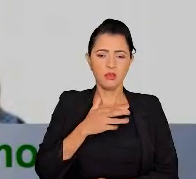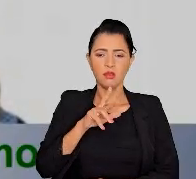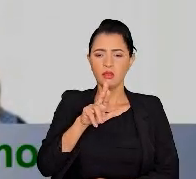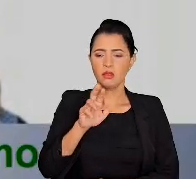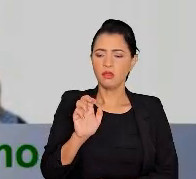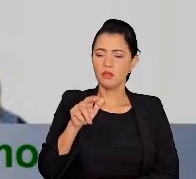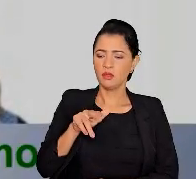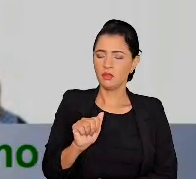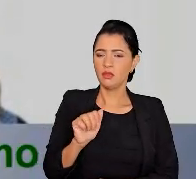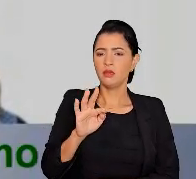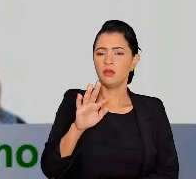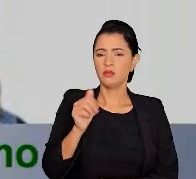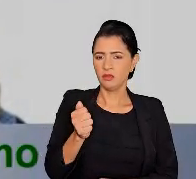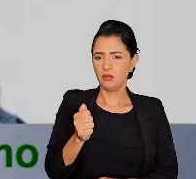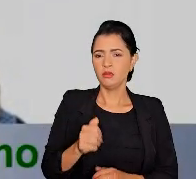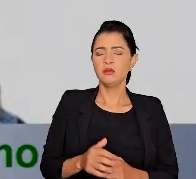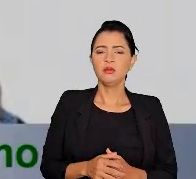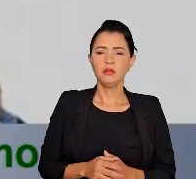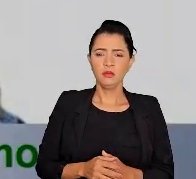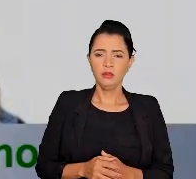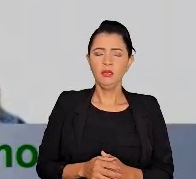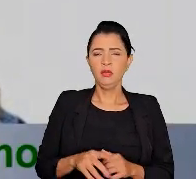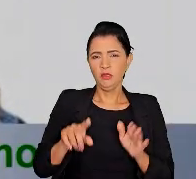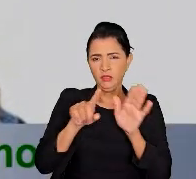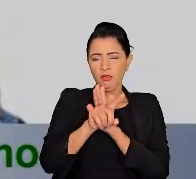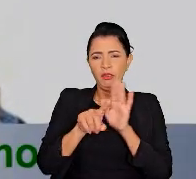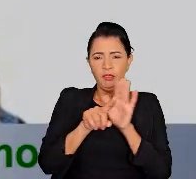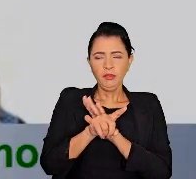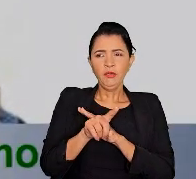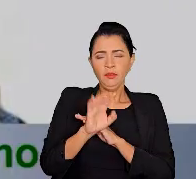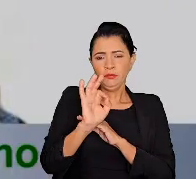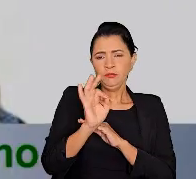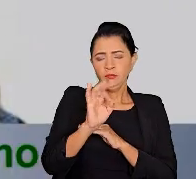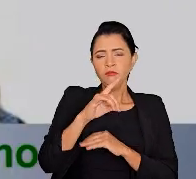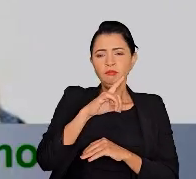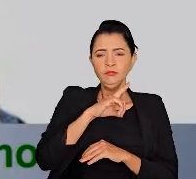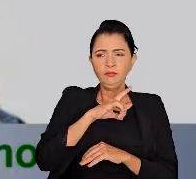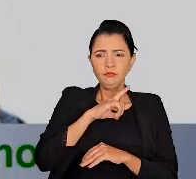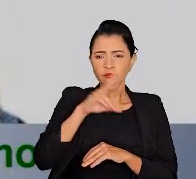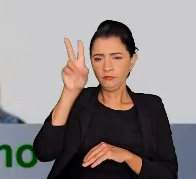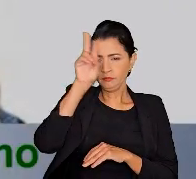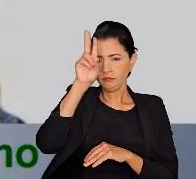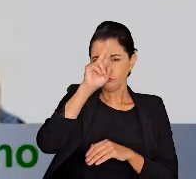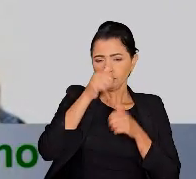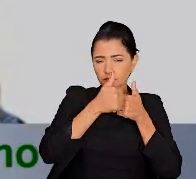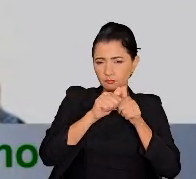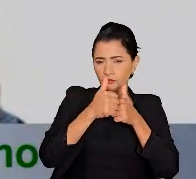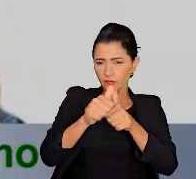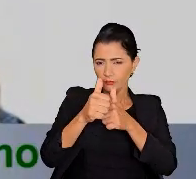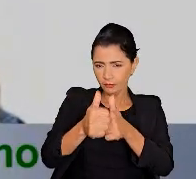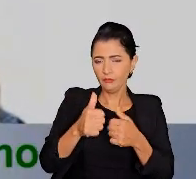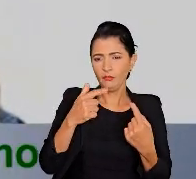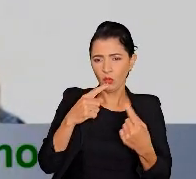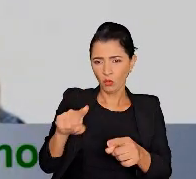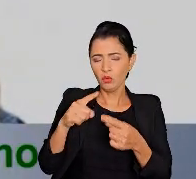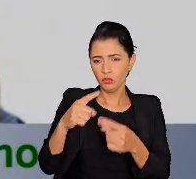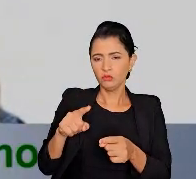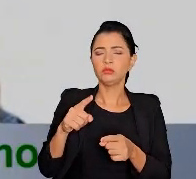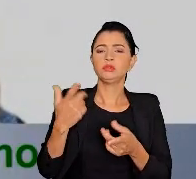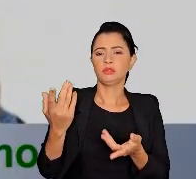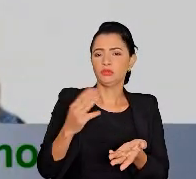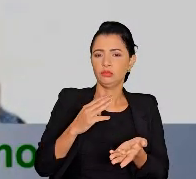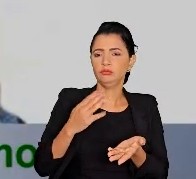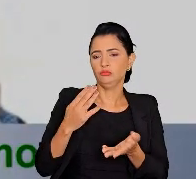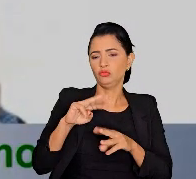Lutufo, a seguinte: é certo que existe um histórico de perseguição aos judeus há